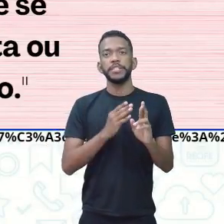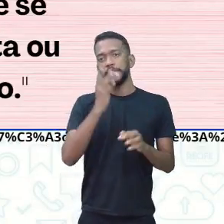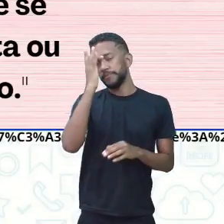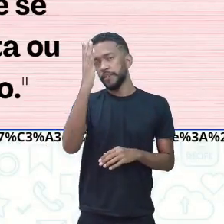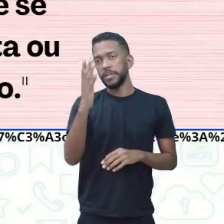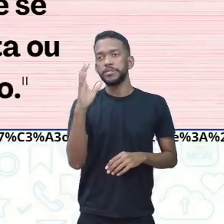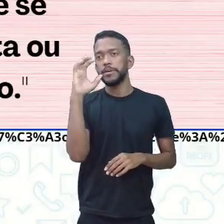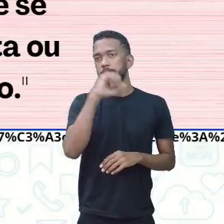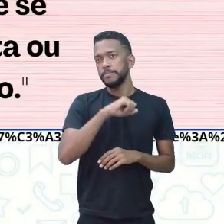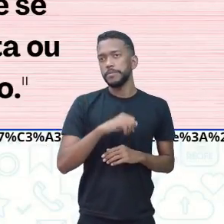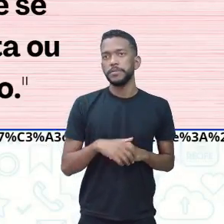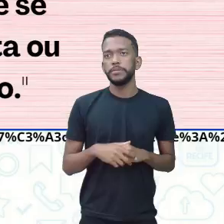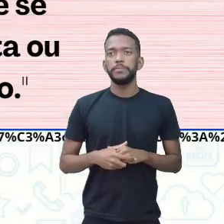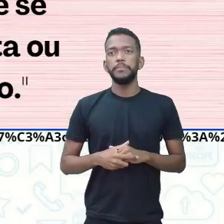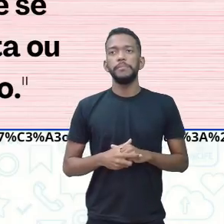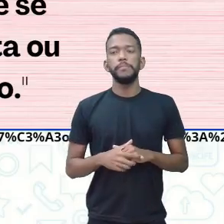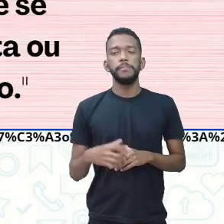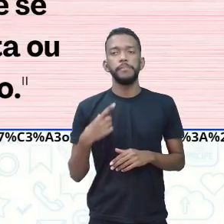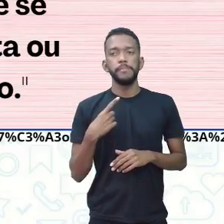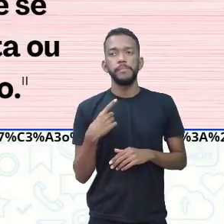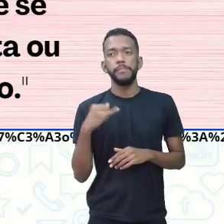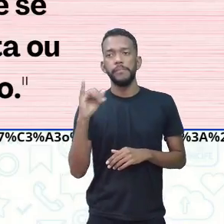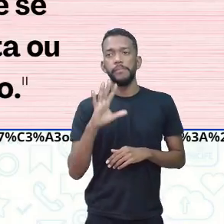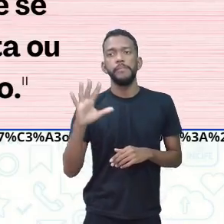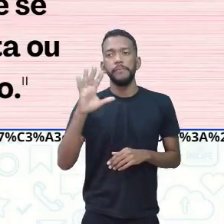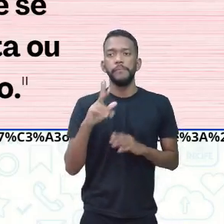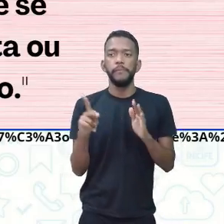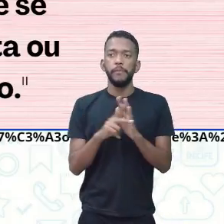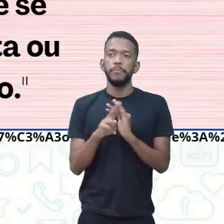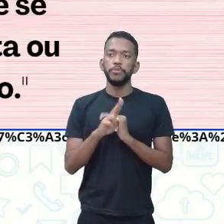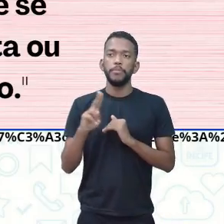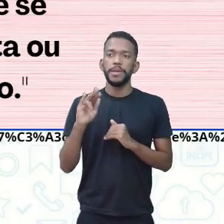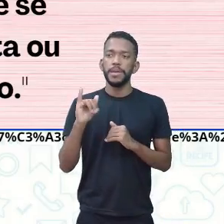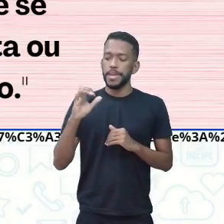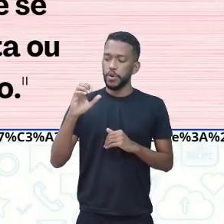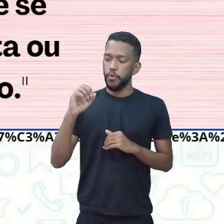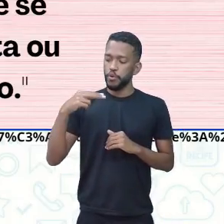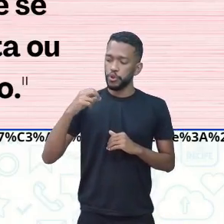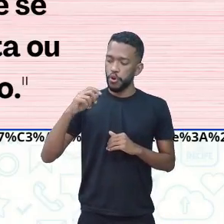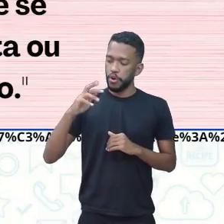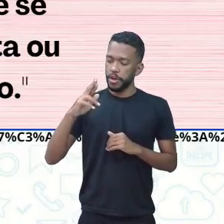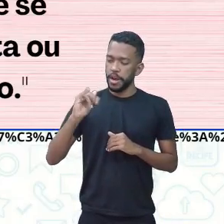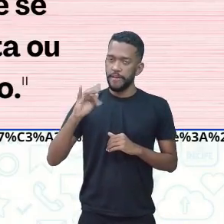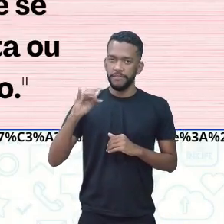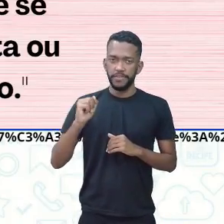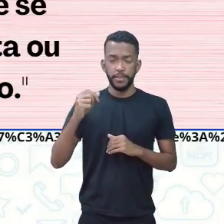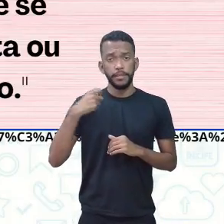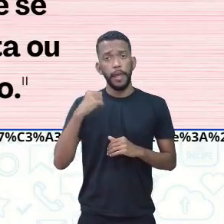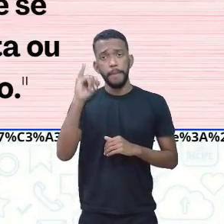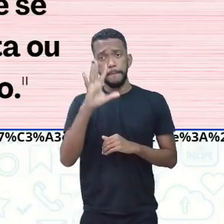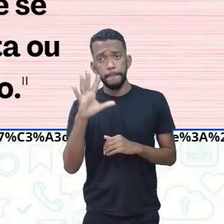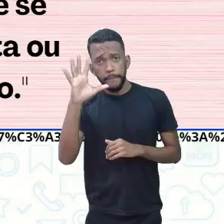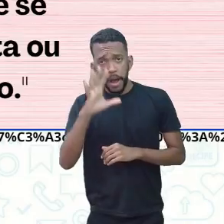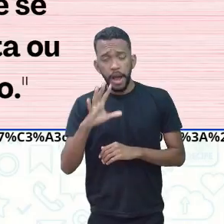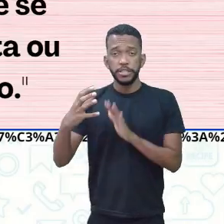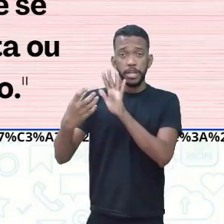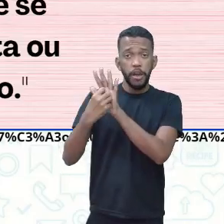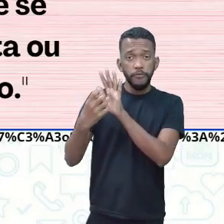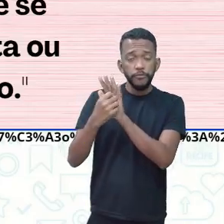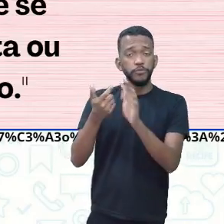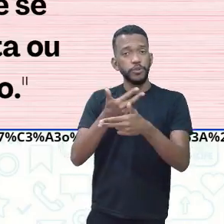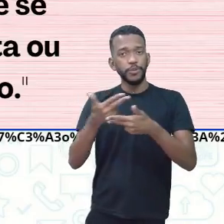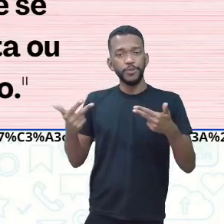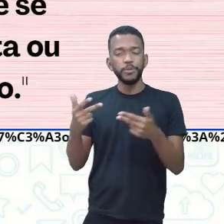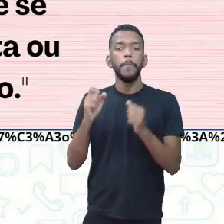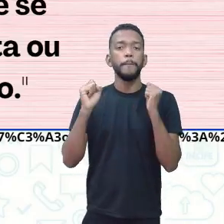rápida. Os ícones são relacionados à iconografia, com a representação de algo através de imagens, gravuras, fotos.